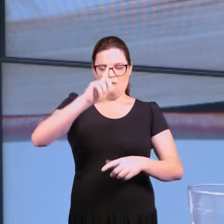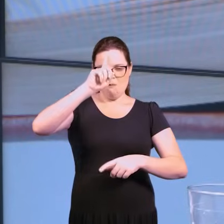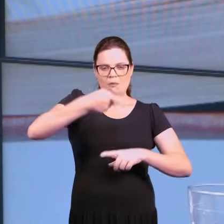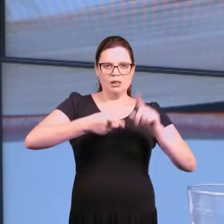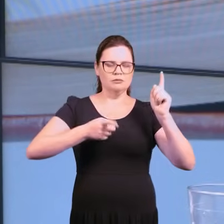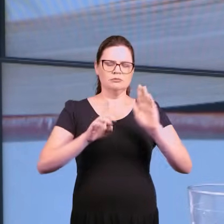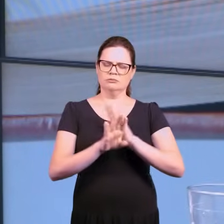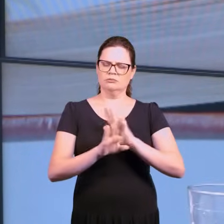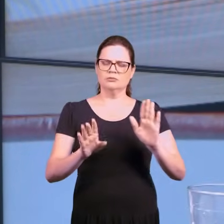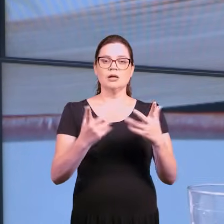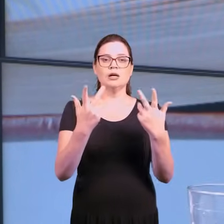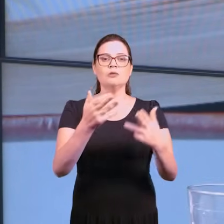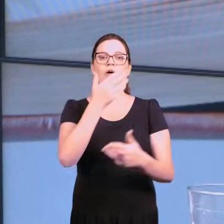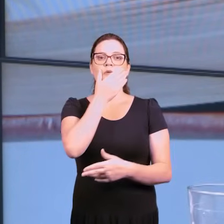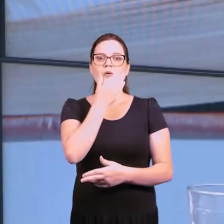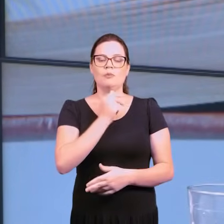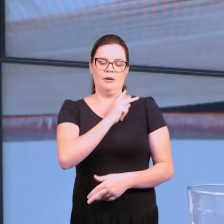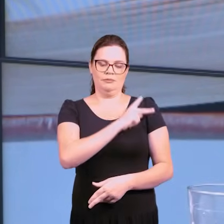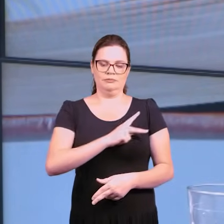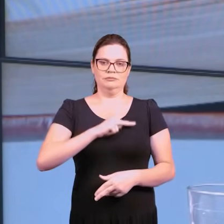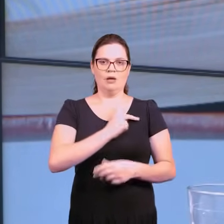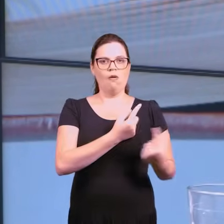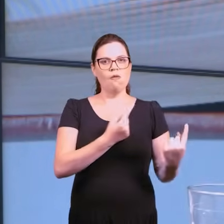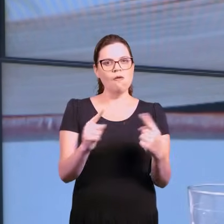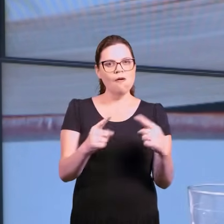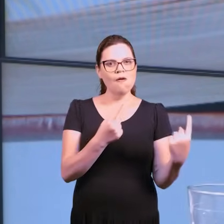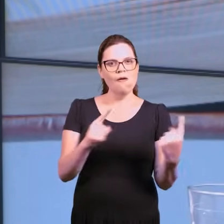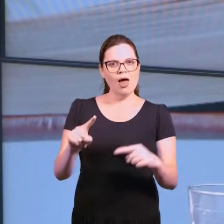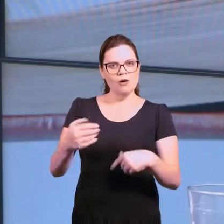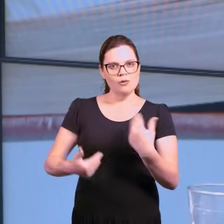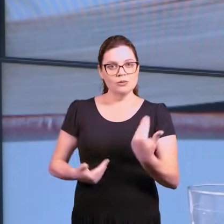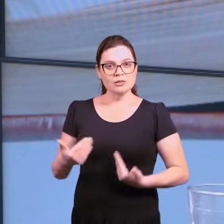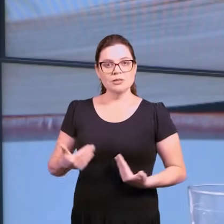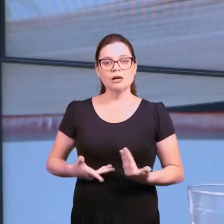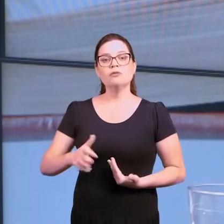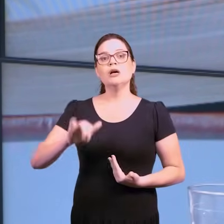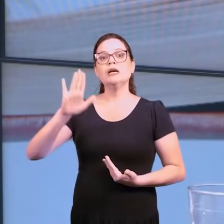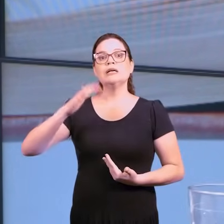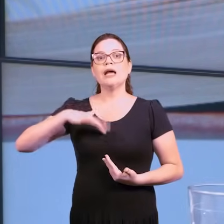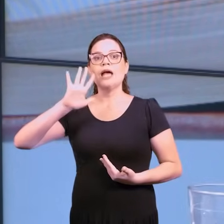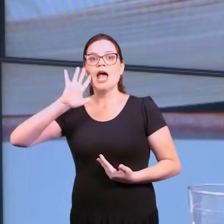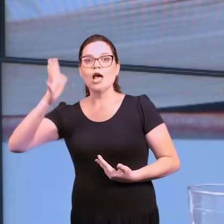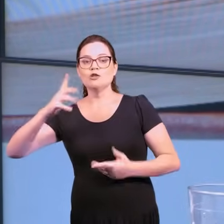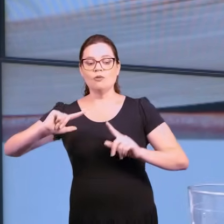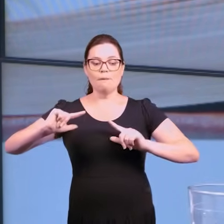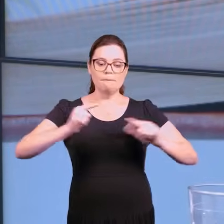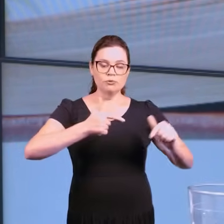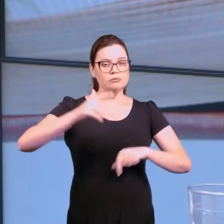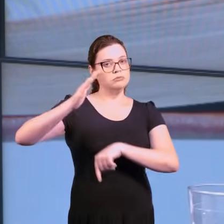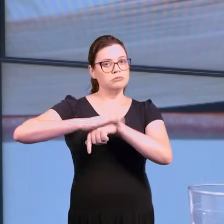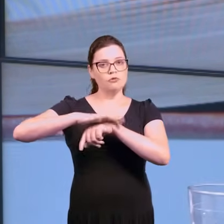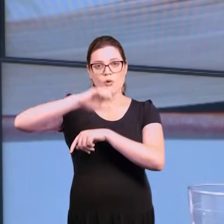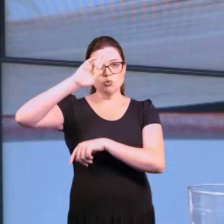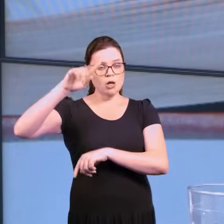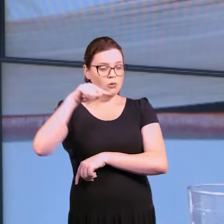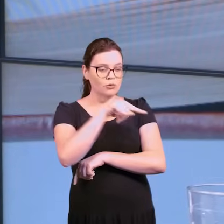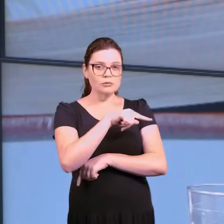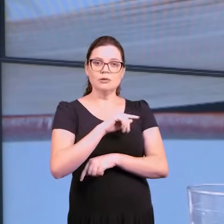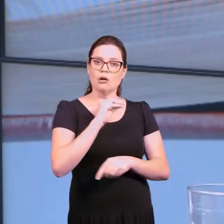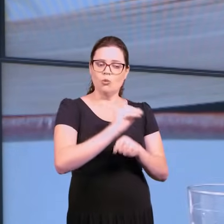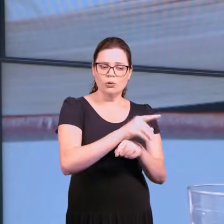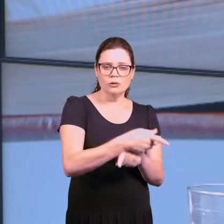Quando Saulo, né, perseguia a igreja, quem tratou com ele foi o Senhor. Quando nós, servos, somos, de